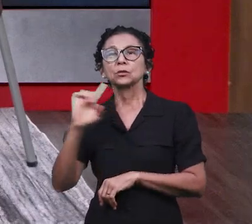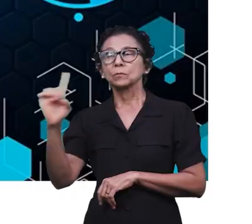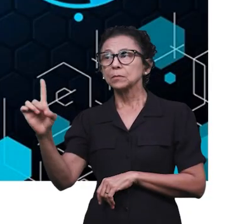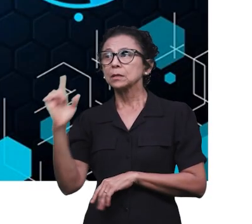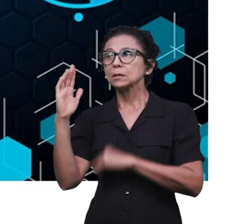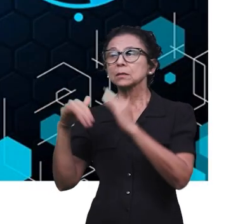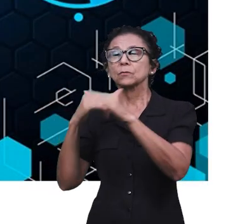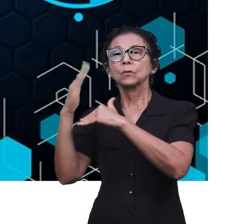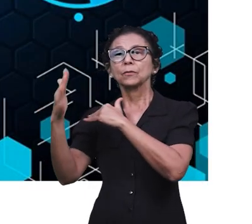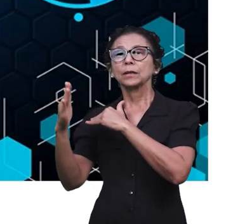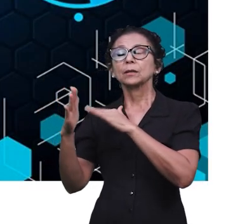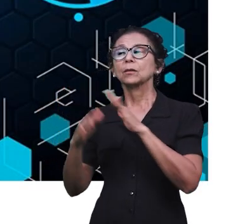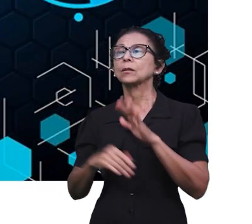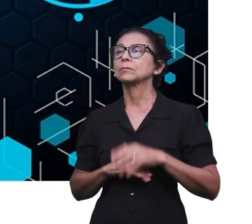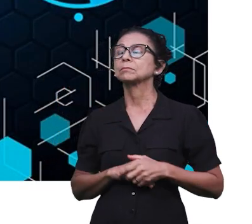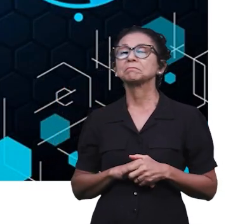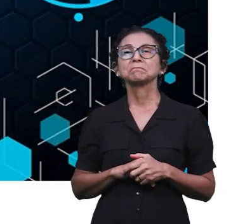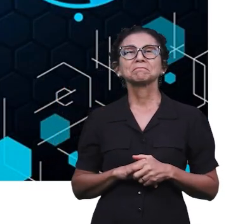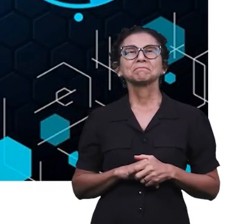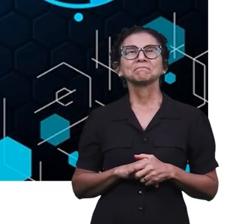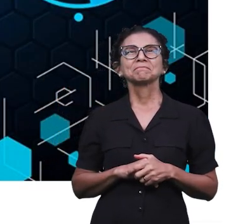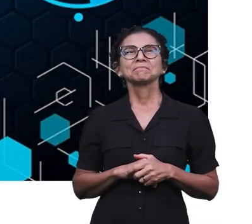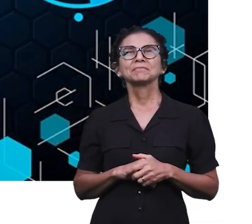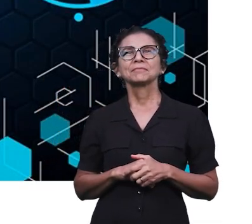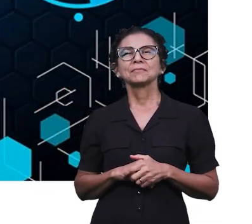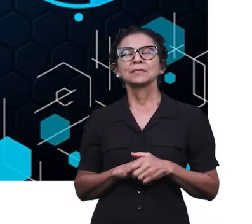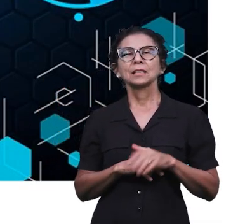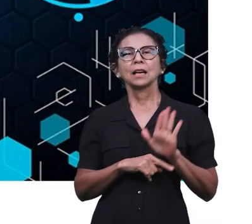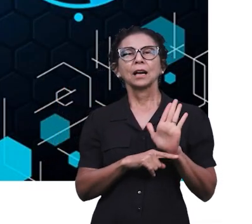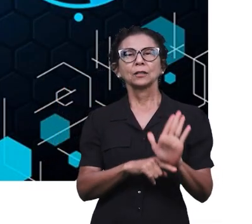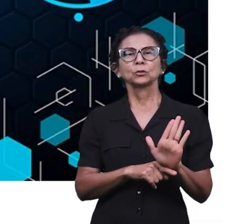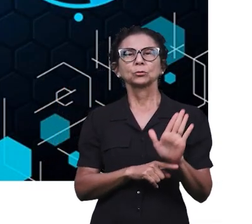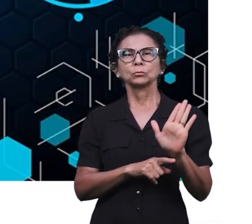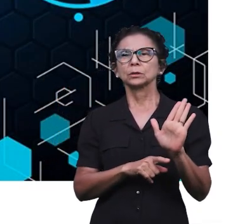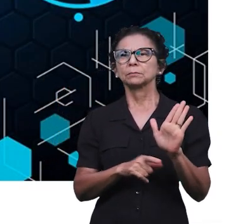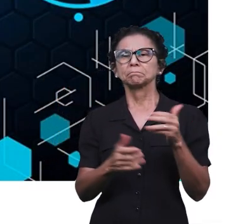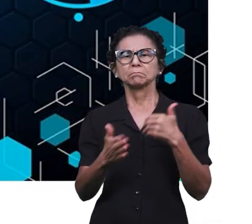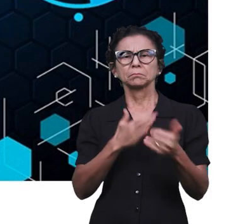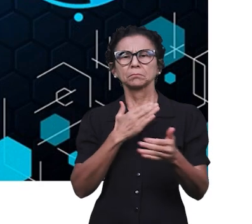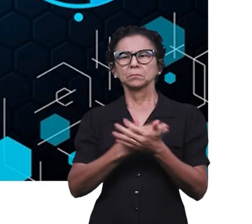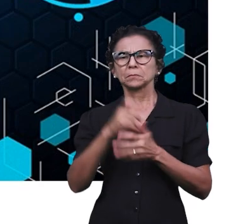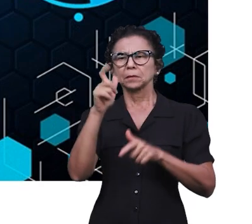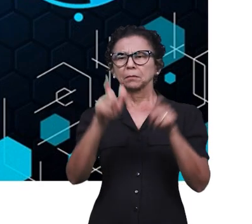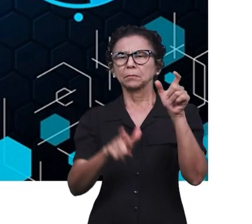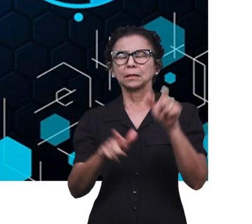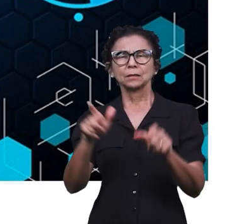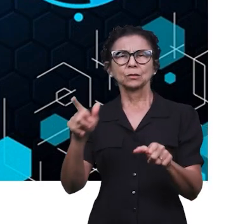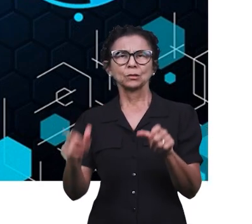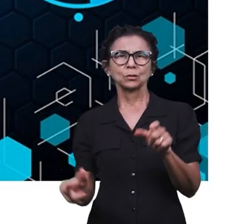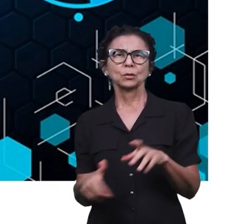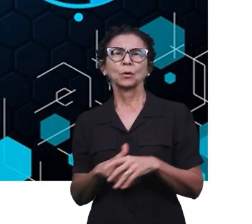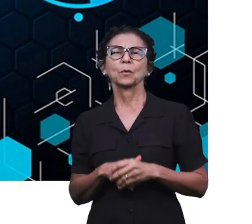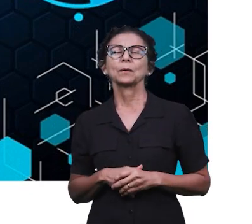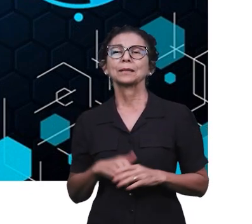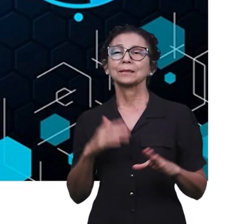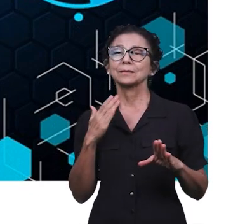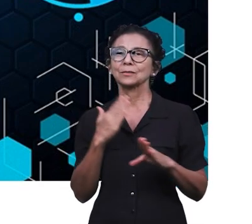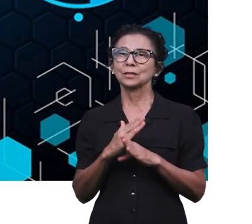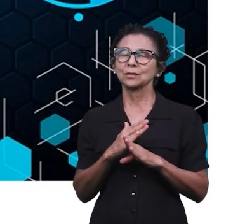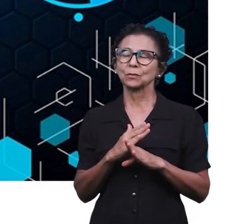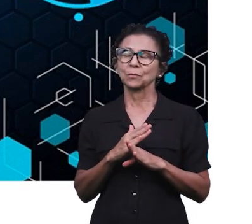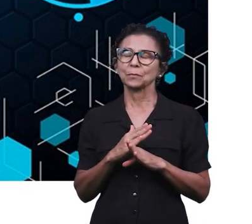software que é o Sofia, né? Que ele auxilia pessoas, público geral, qualquer pessoa que queira saber em